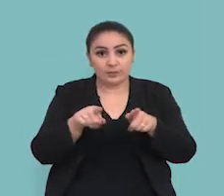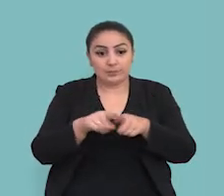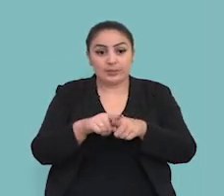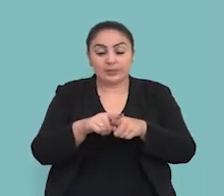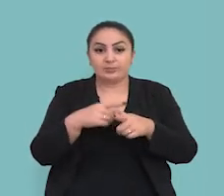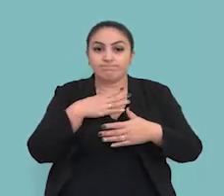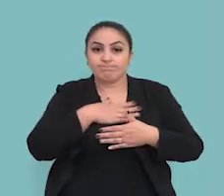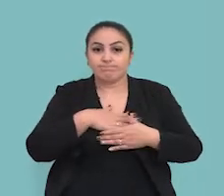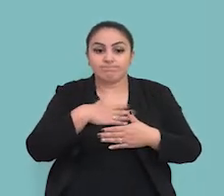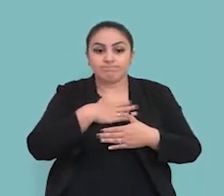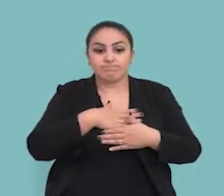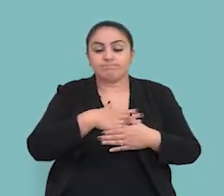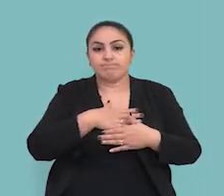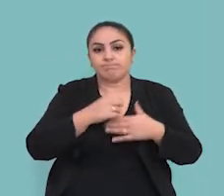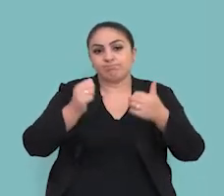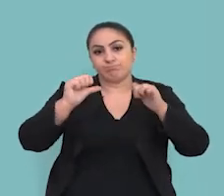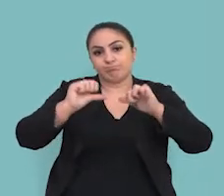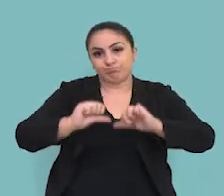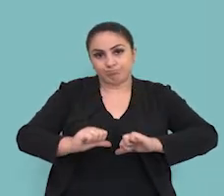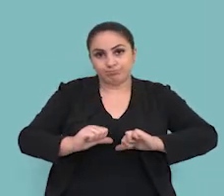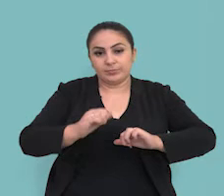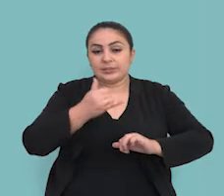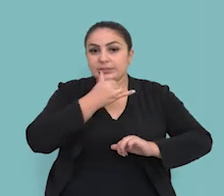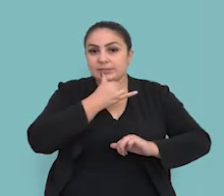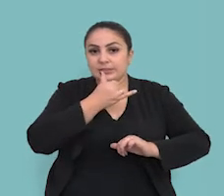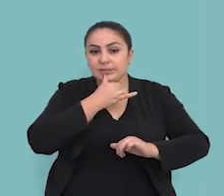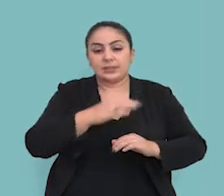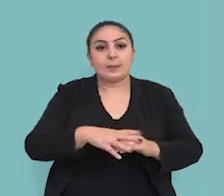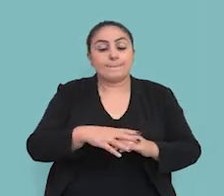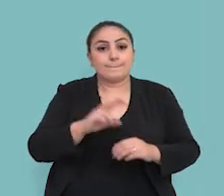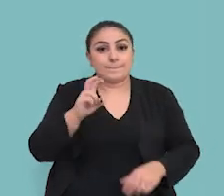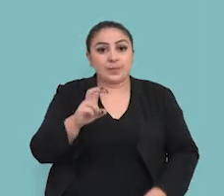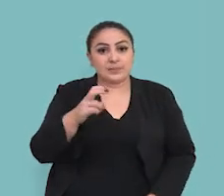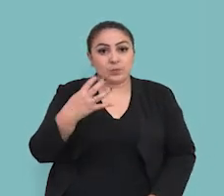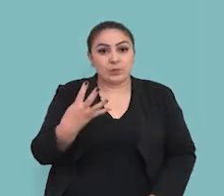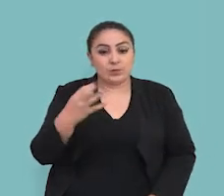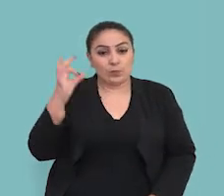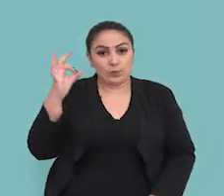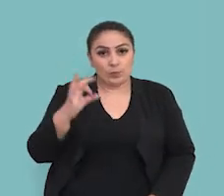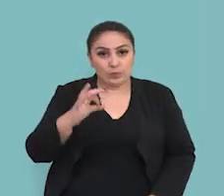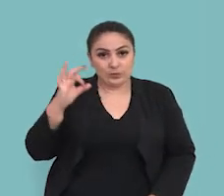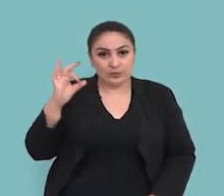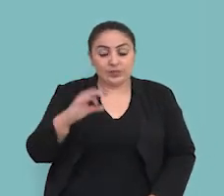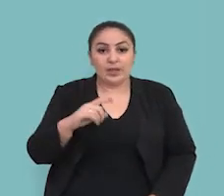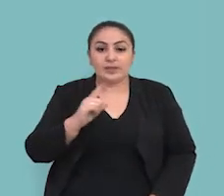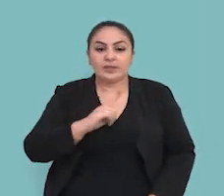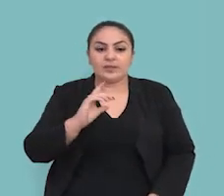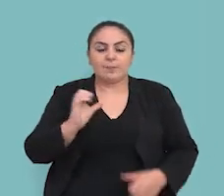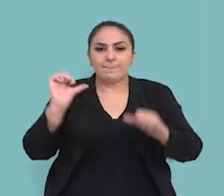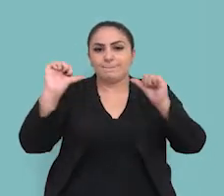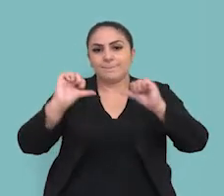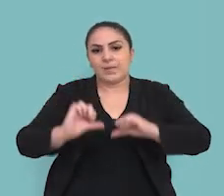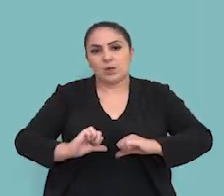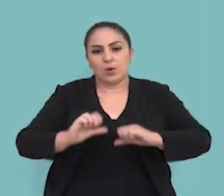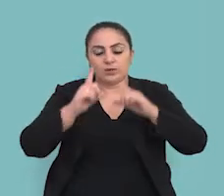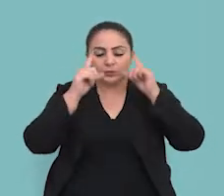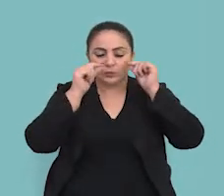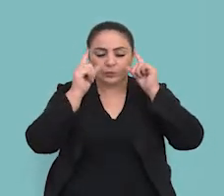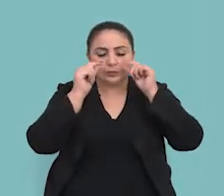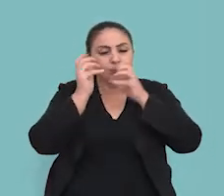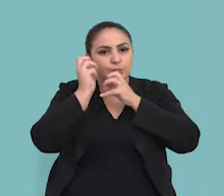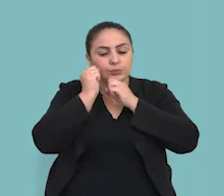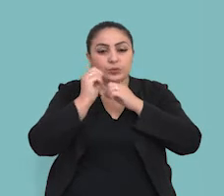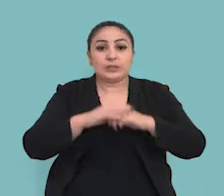72% disse ainda que vem se sentindo desanimado. Para 54% houve piora